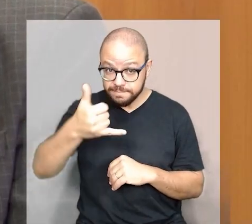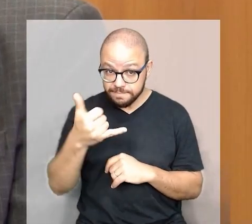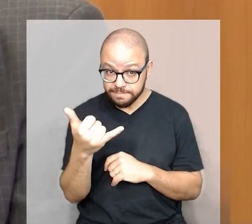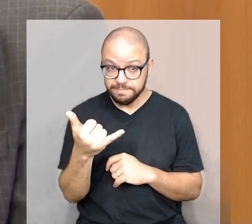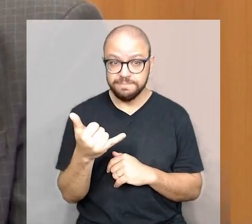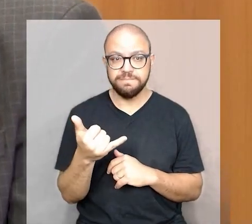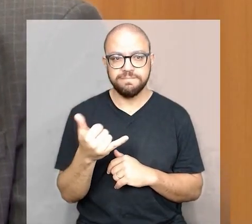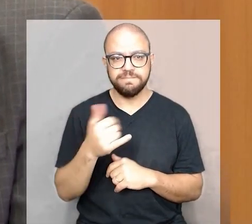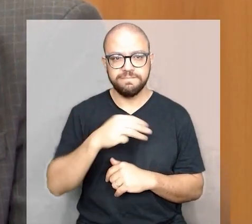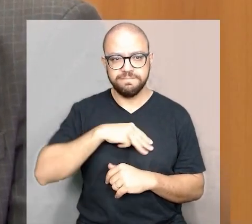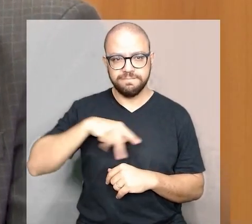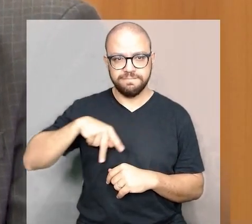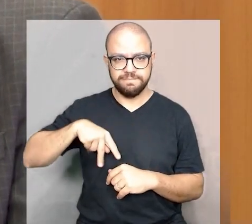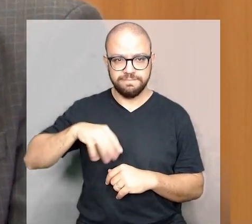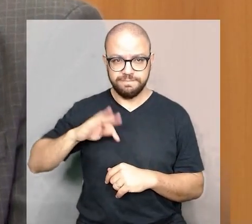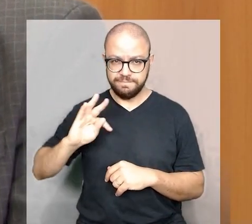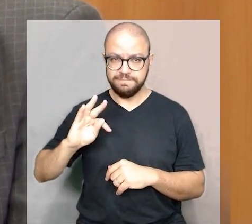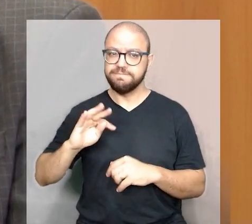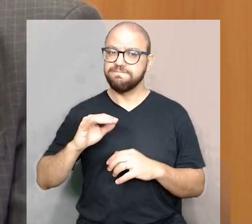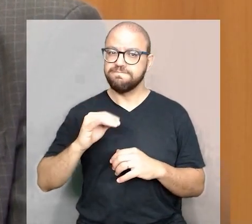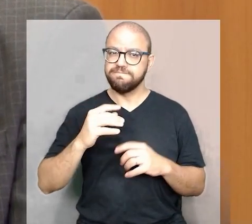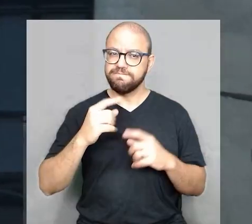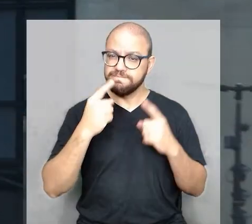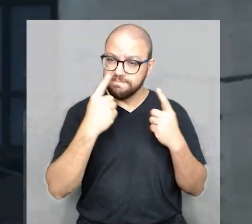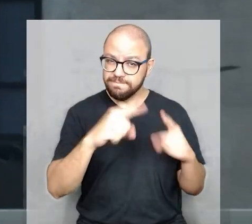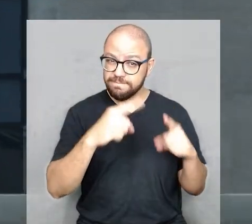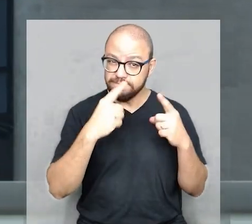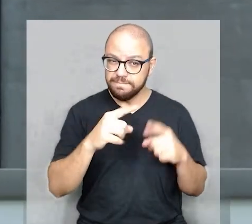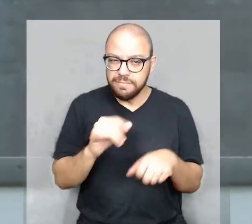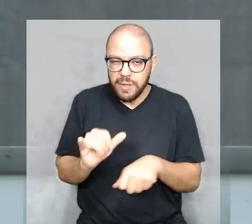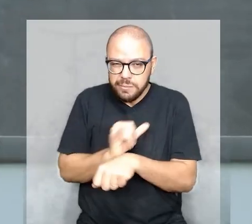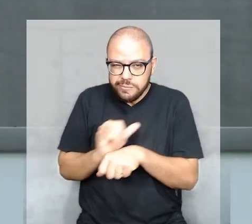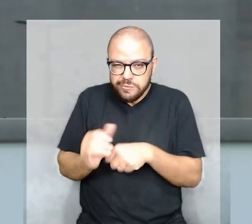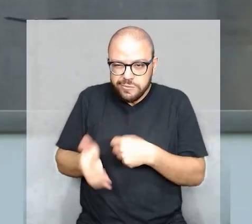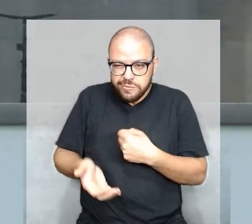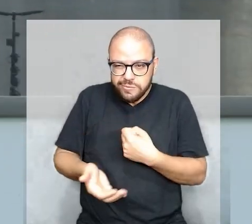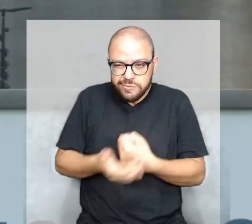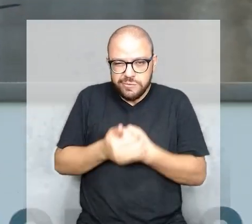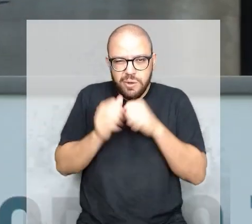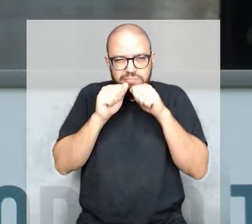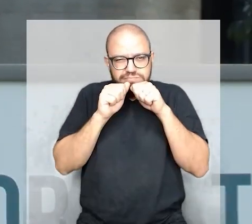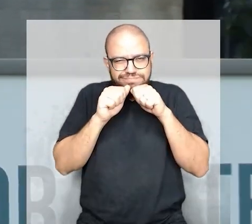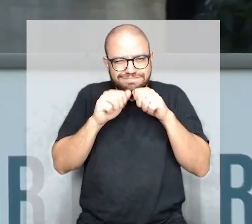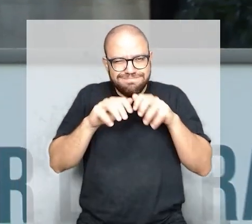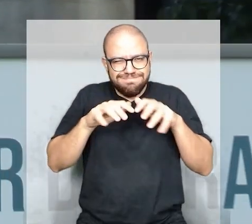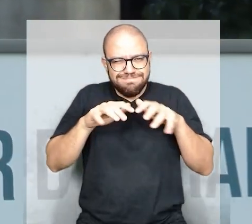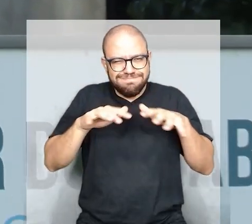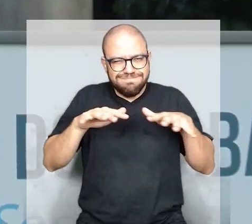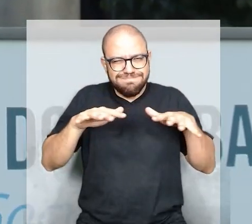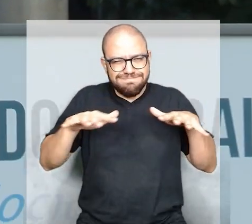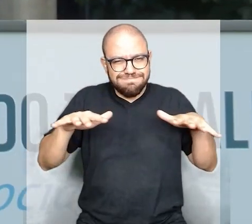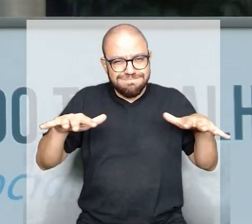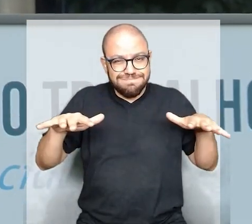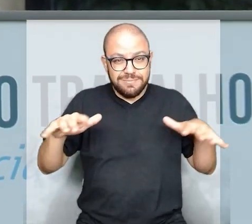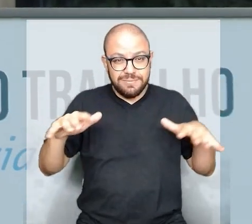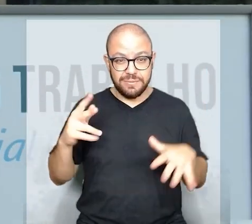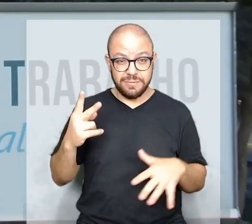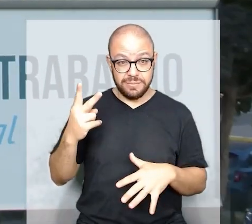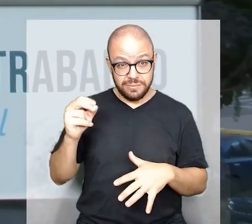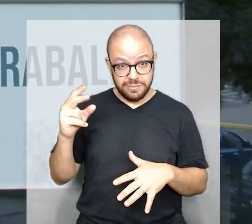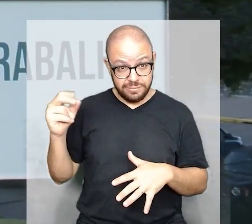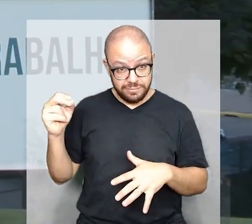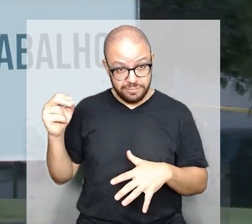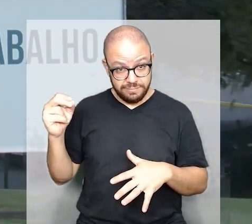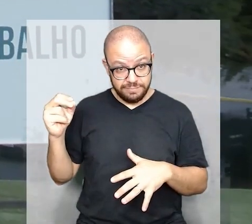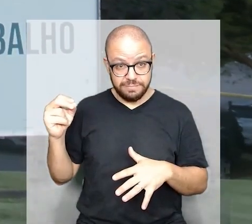essa pejoração combatida pelo Ministério Público do Trabalho. O problema é que essa camuflagem de vínculo virou epidemia. Só entre